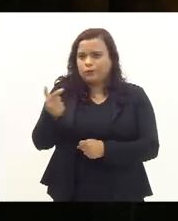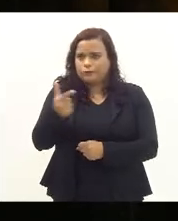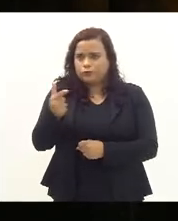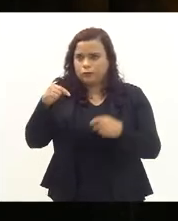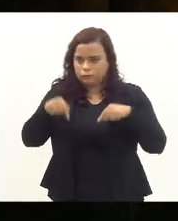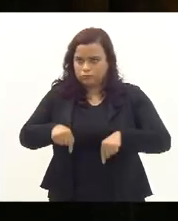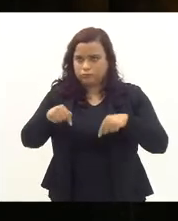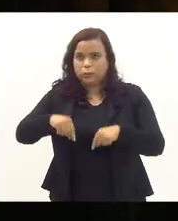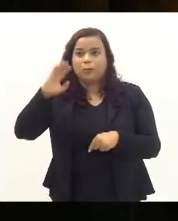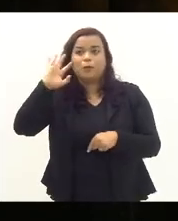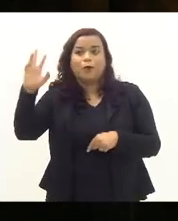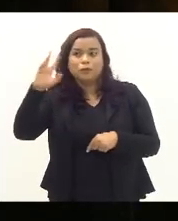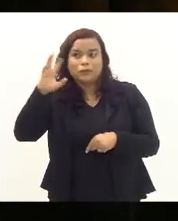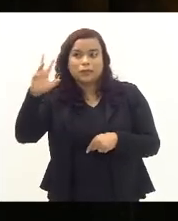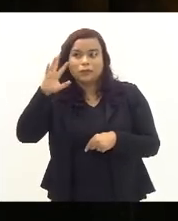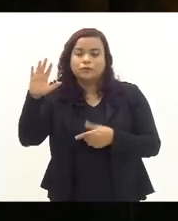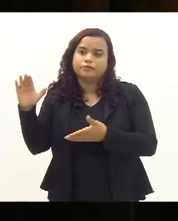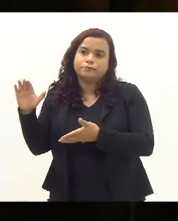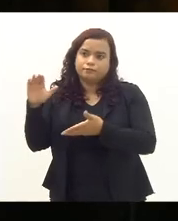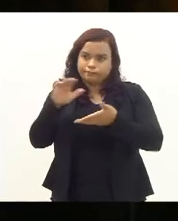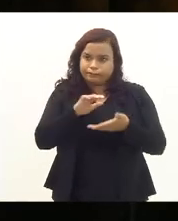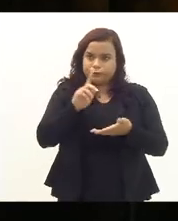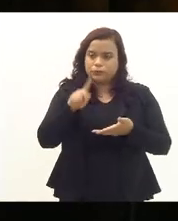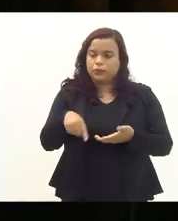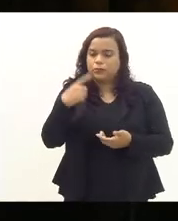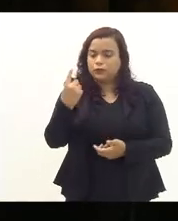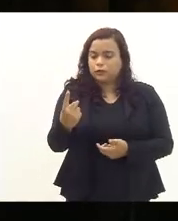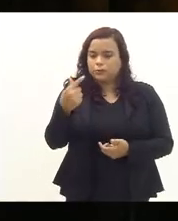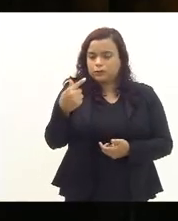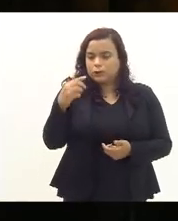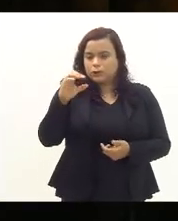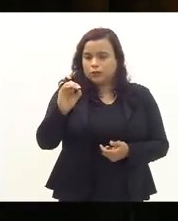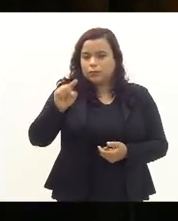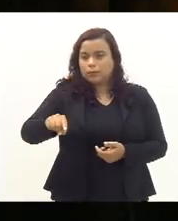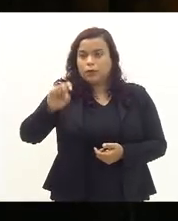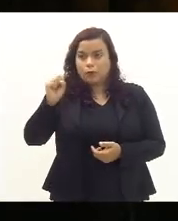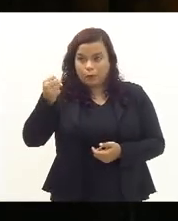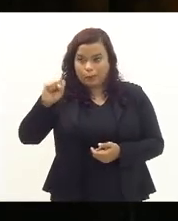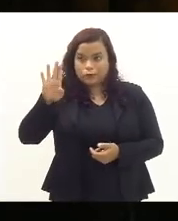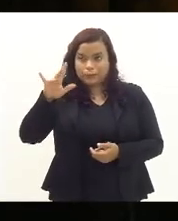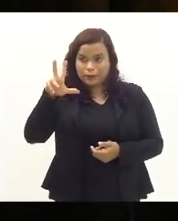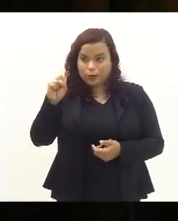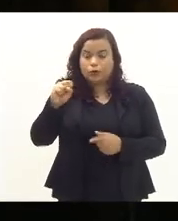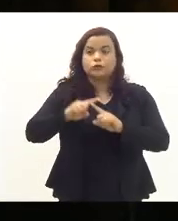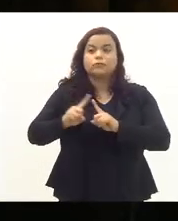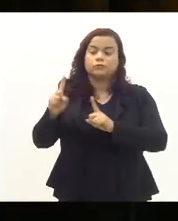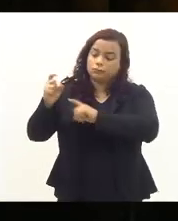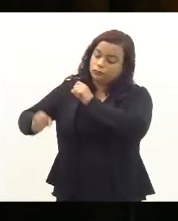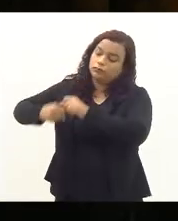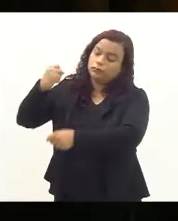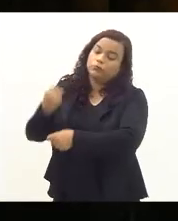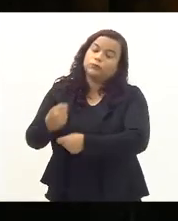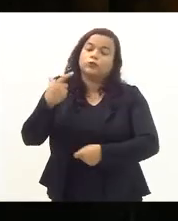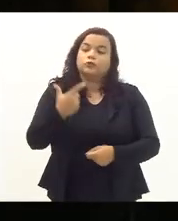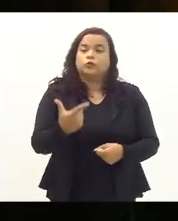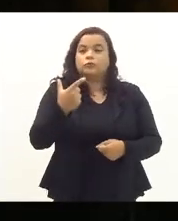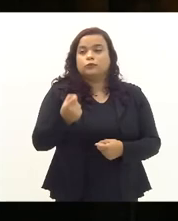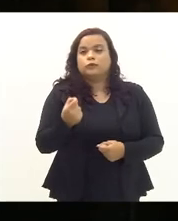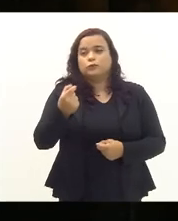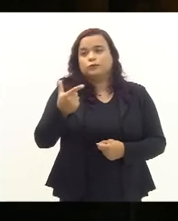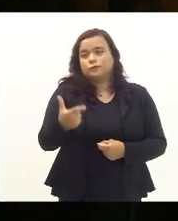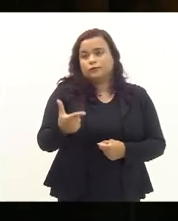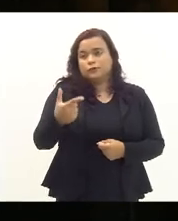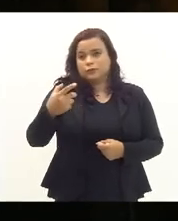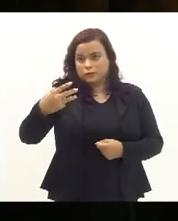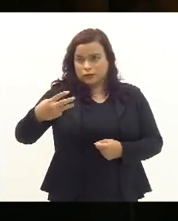montante previsto era de 170. Oito bilhões já para 2023 a